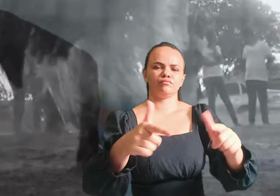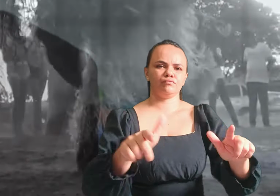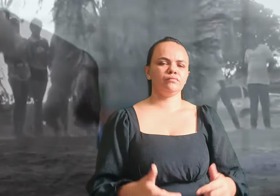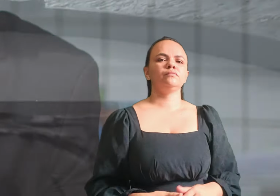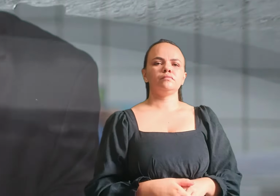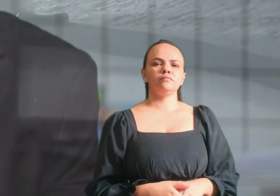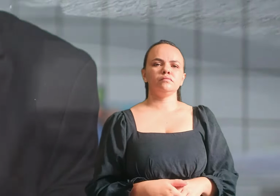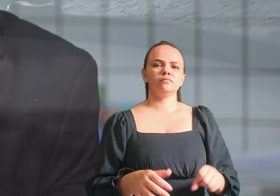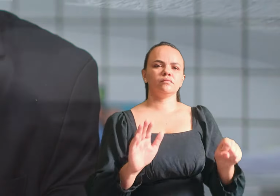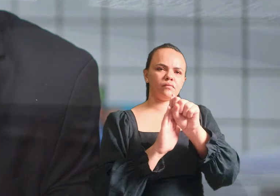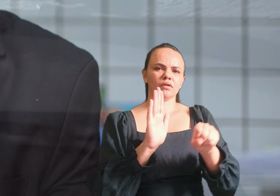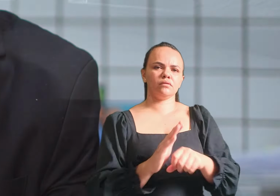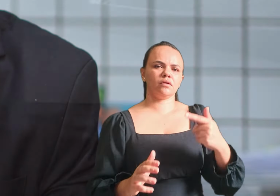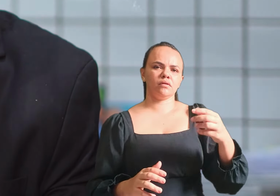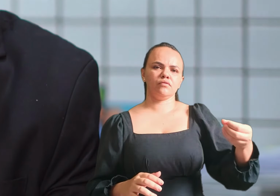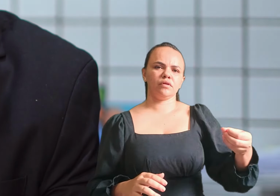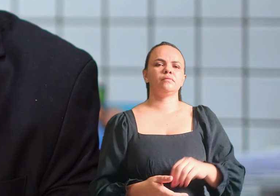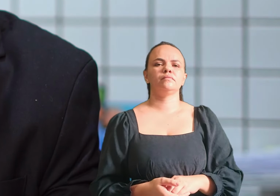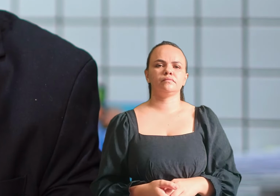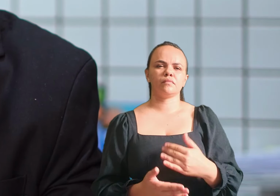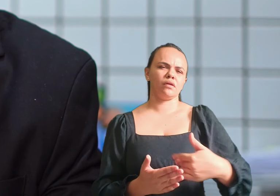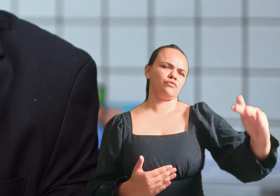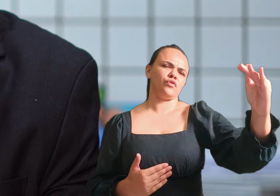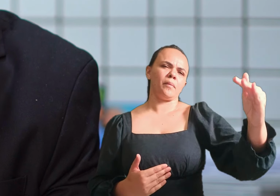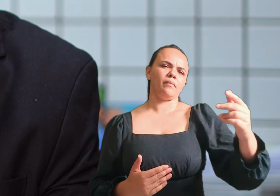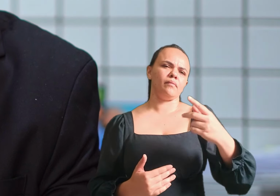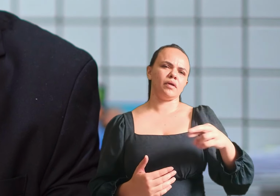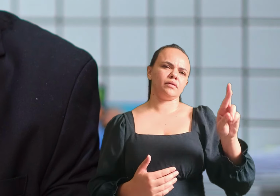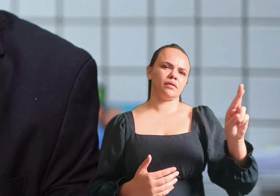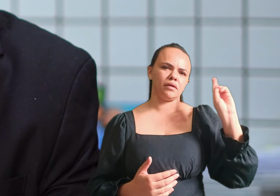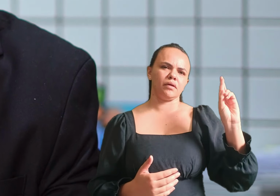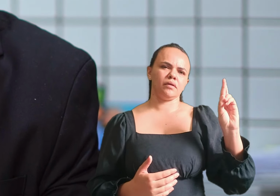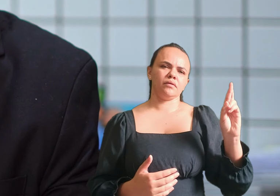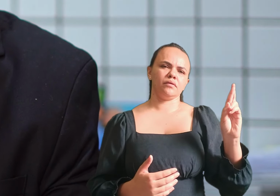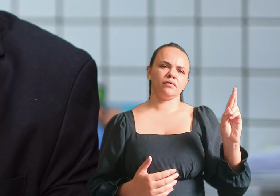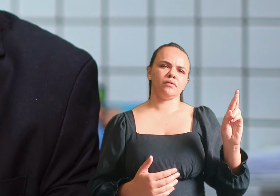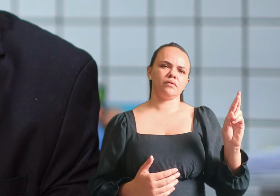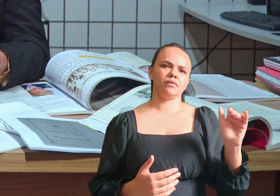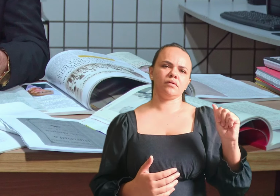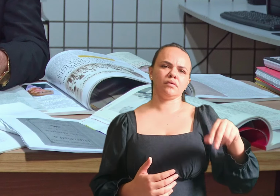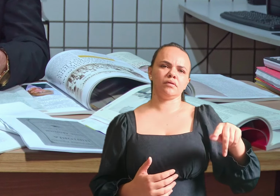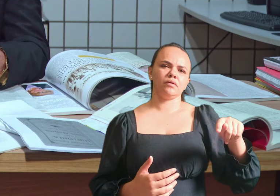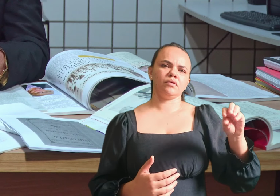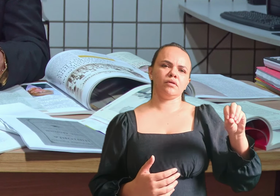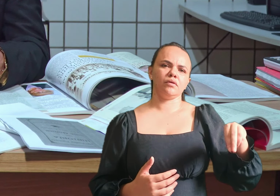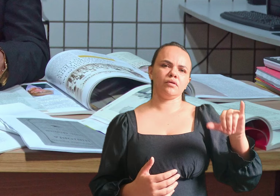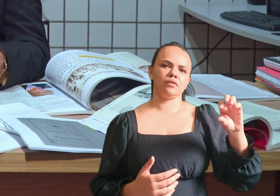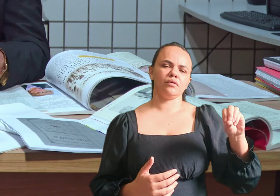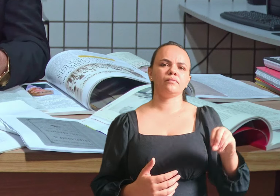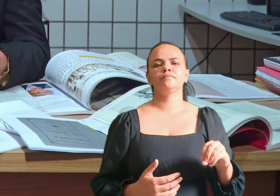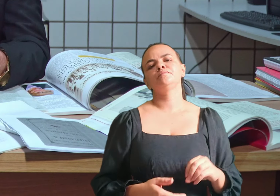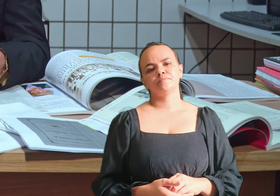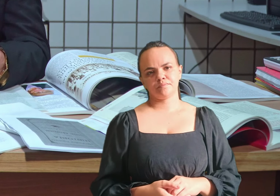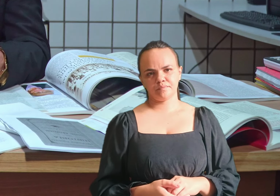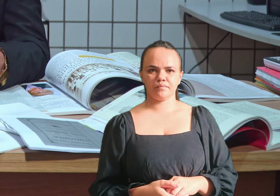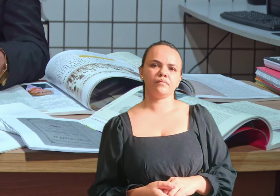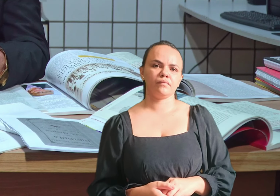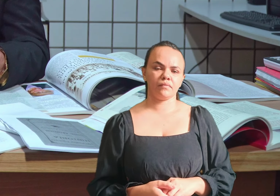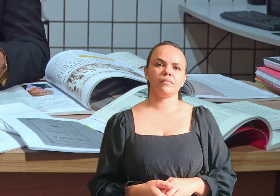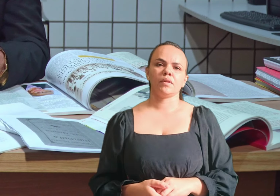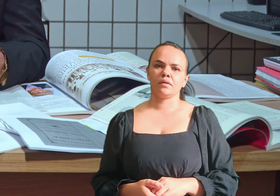século XX isso foi comandado boa parte por Antônio Linhares Celino e